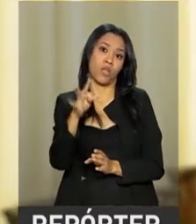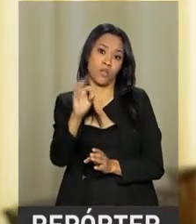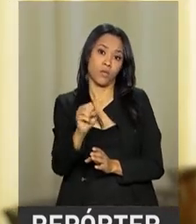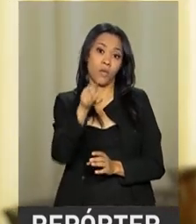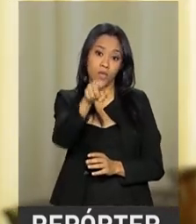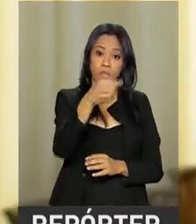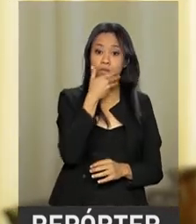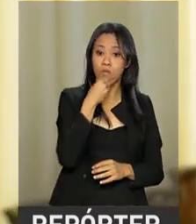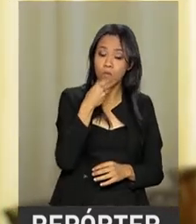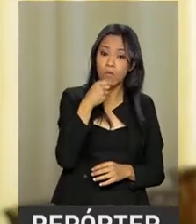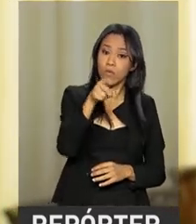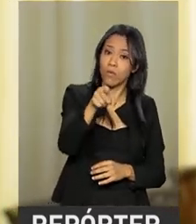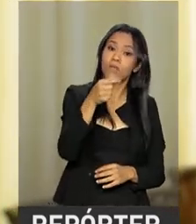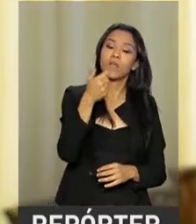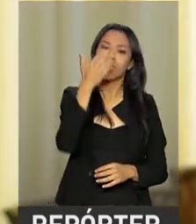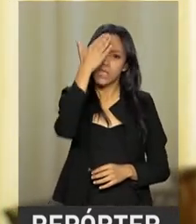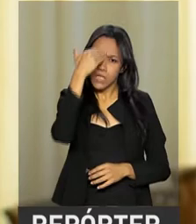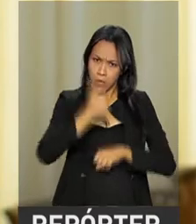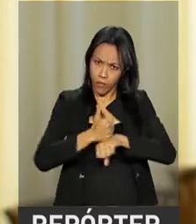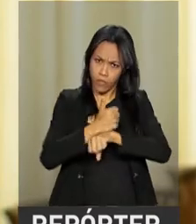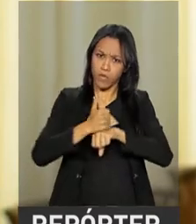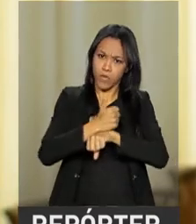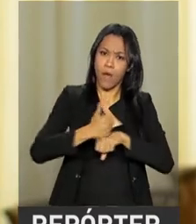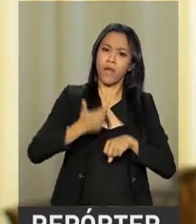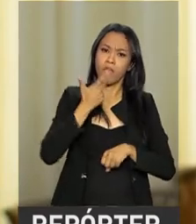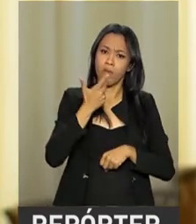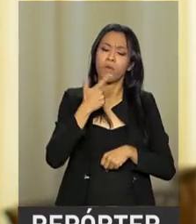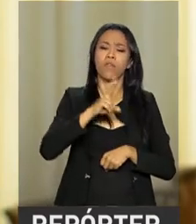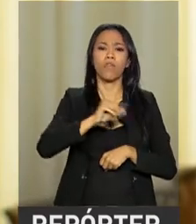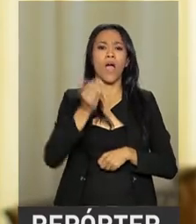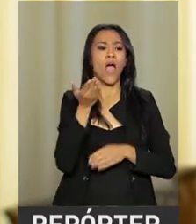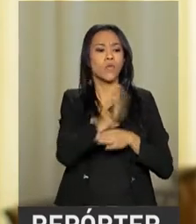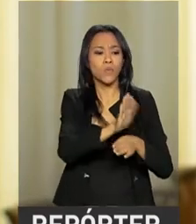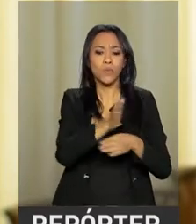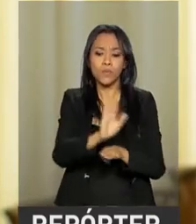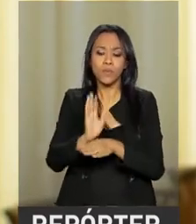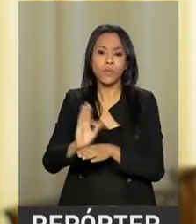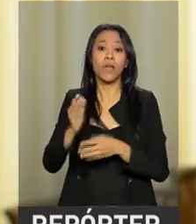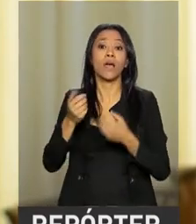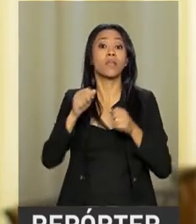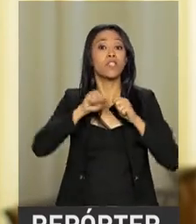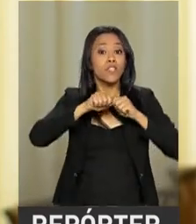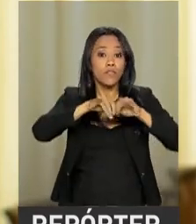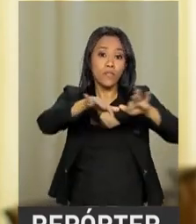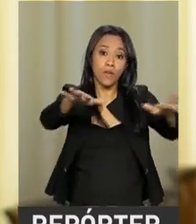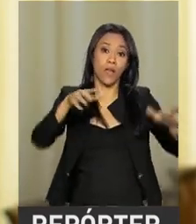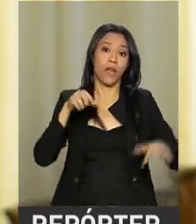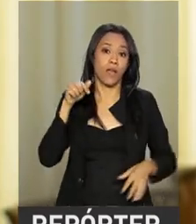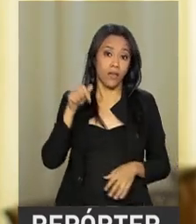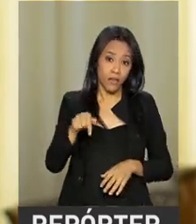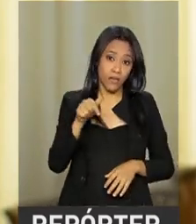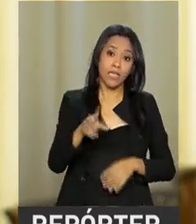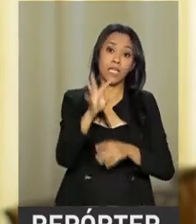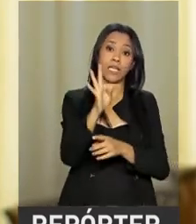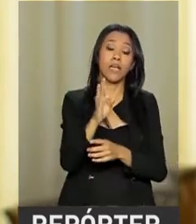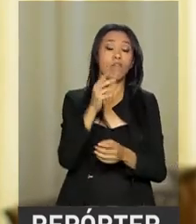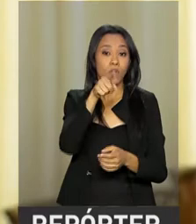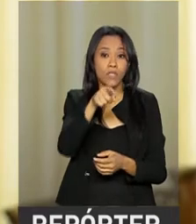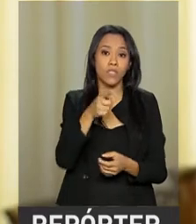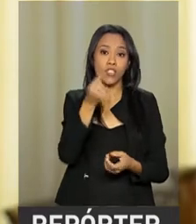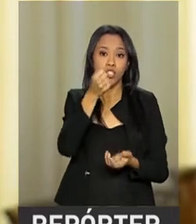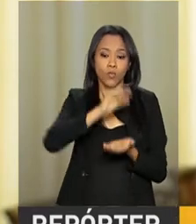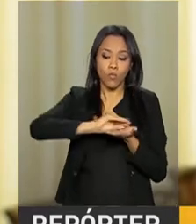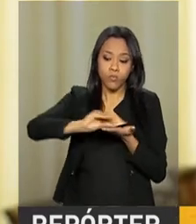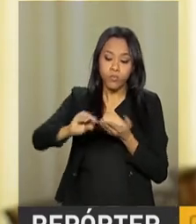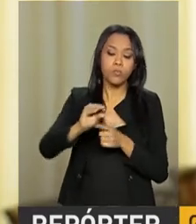Cerbassi, acredita que a iniciativa do Tesouro Nacional vai ajudar a desmistificar e popularizar o investimento em títulos públicos. Ainda é tido